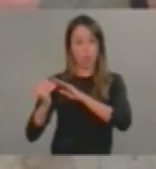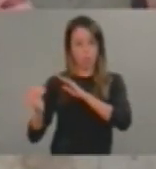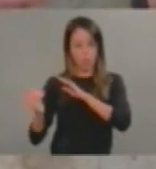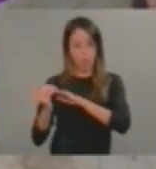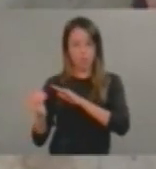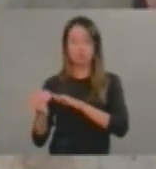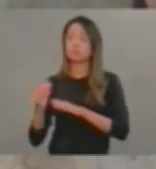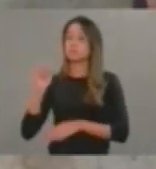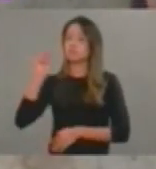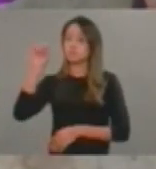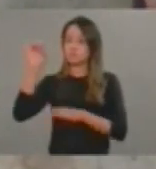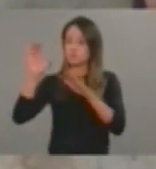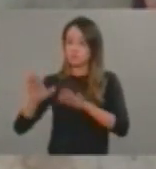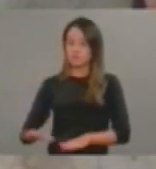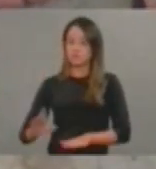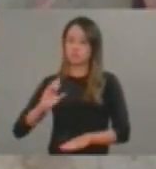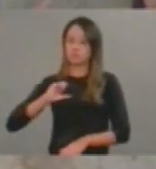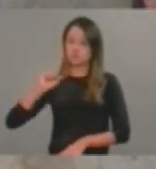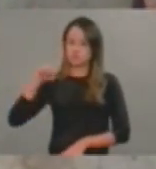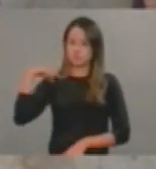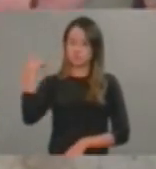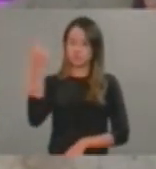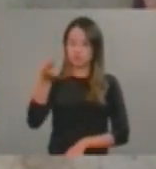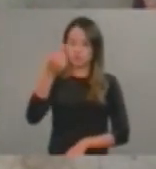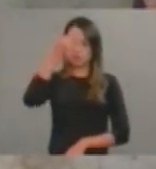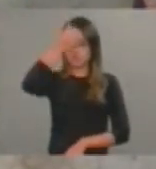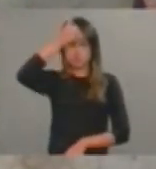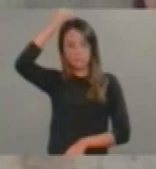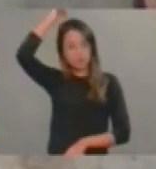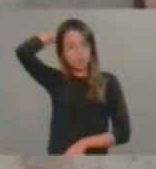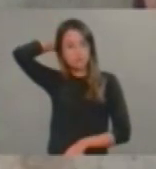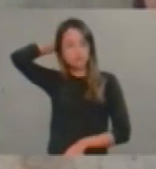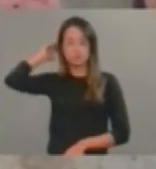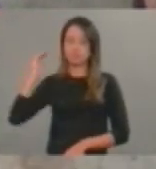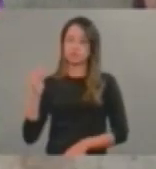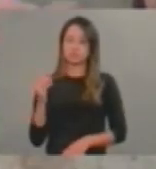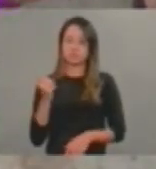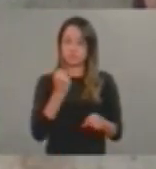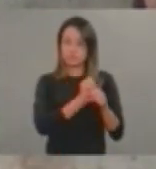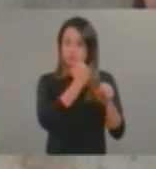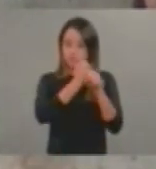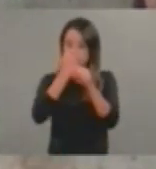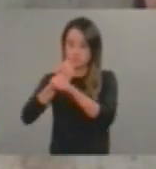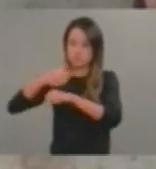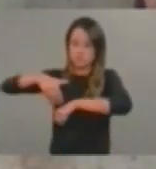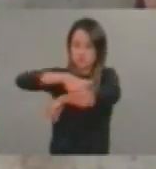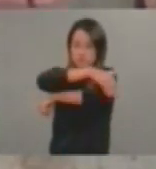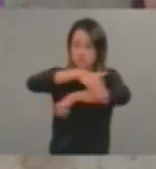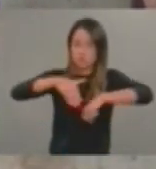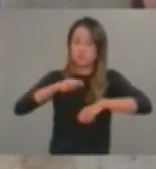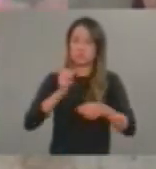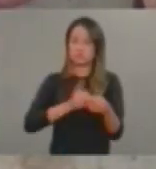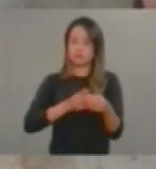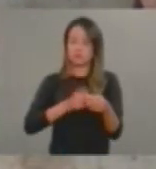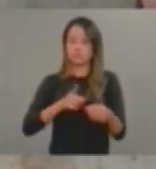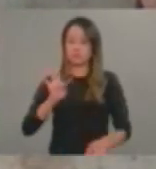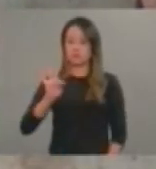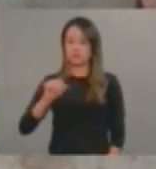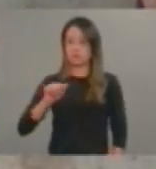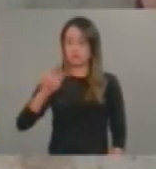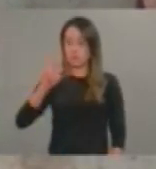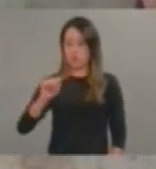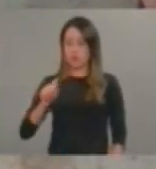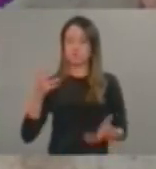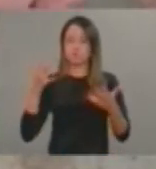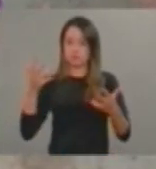se puder ficar, que eu sou a próxima. Nós vamos falar sobre a nossa estrada do Tauá e também uma estrada de Flamengo, que eu gostaria muito de ter a força